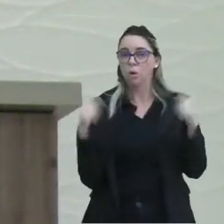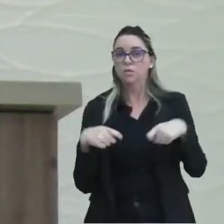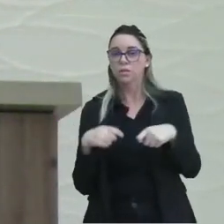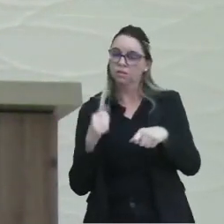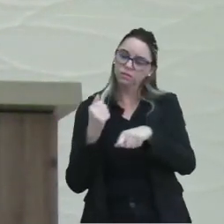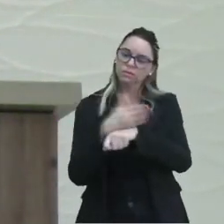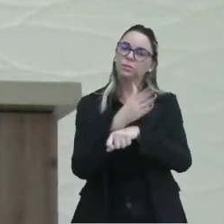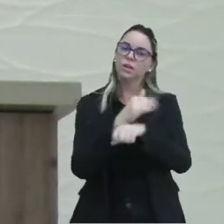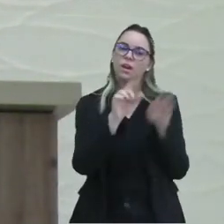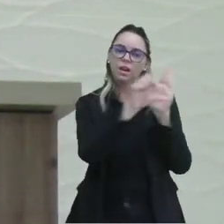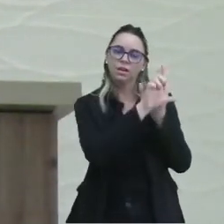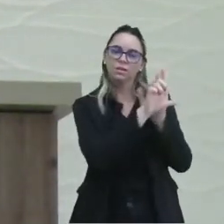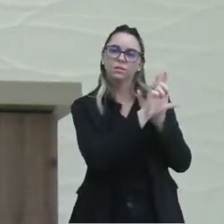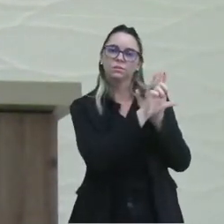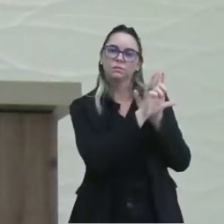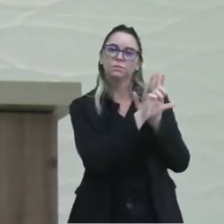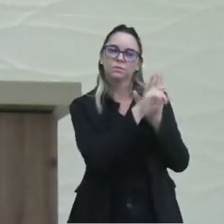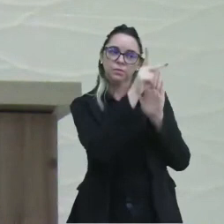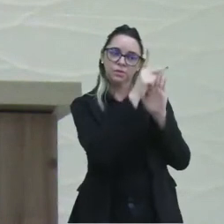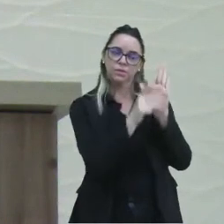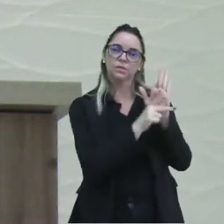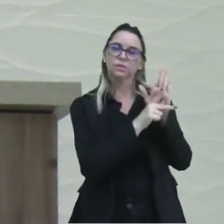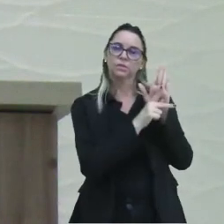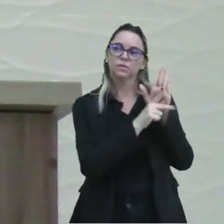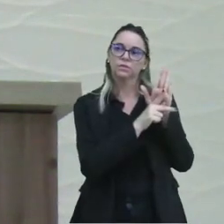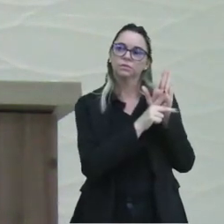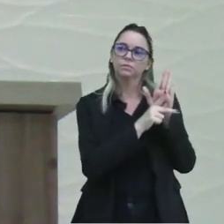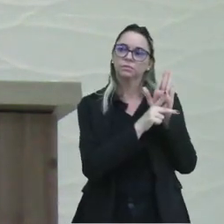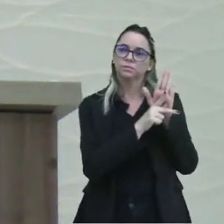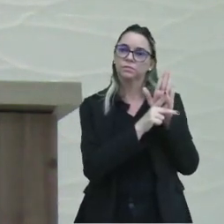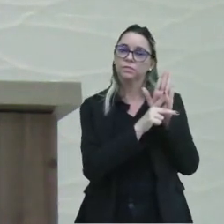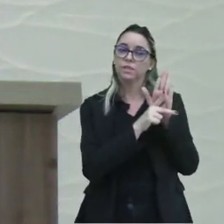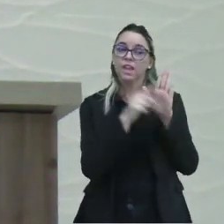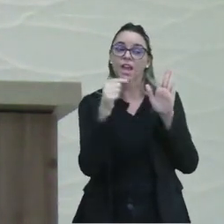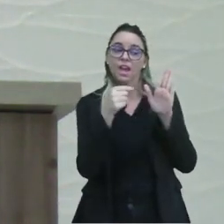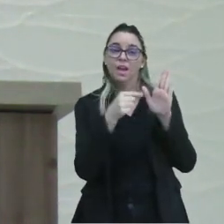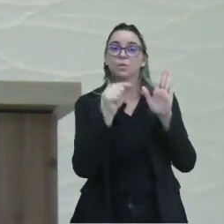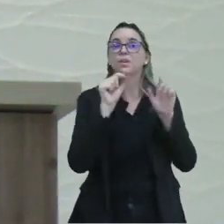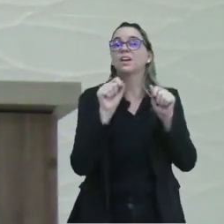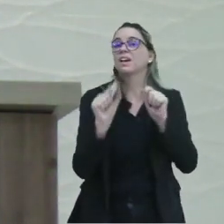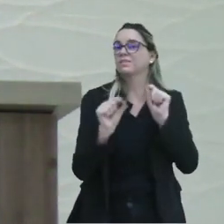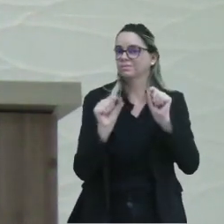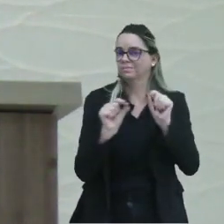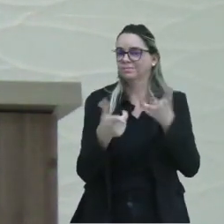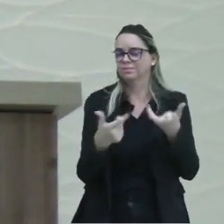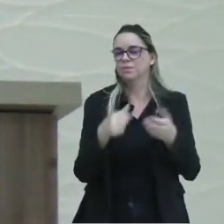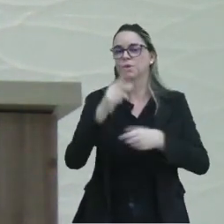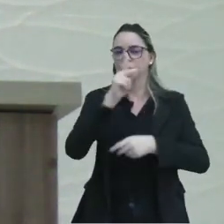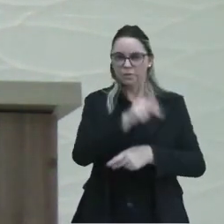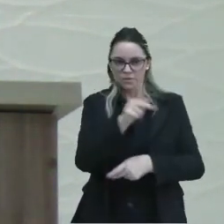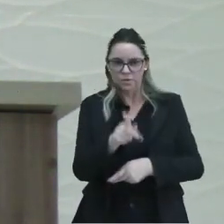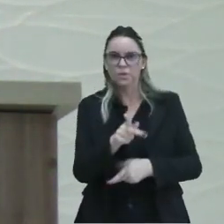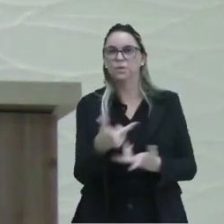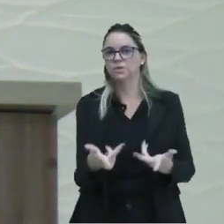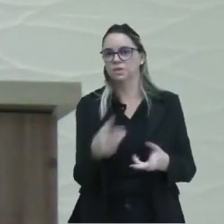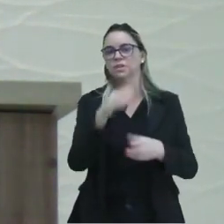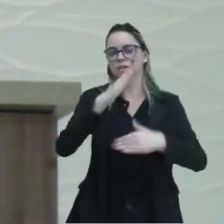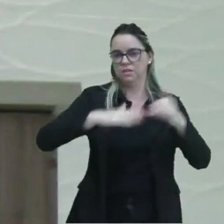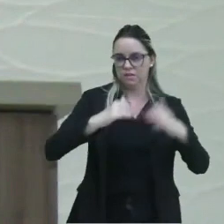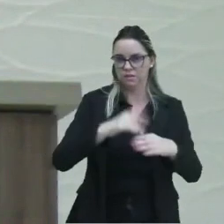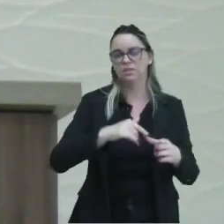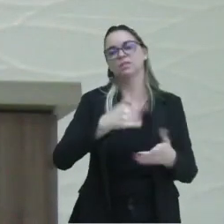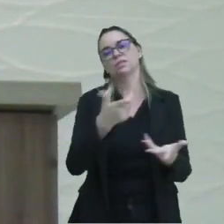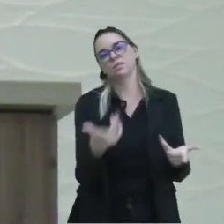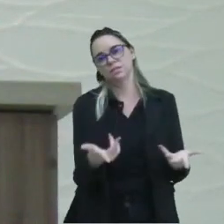está nesta casa em tramitação, no que diz respeito ao reajuste dos vencimentos dos professores, para que assim possamos chegar